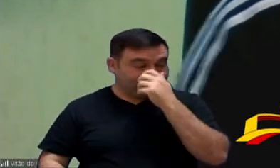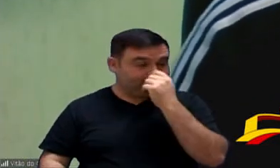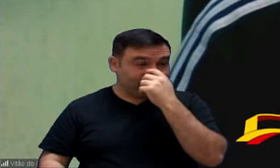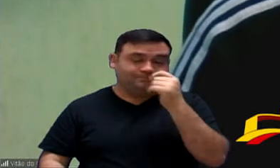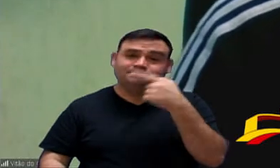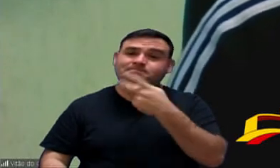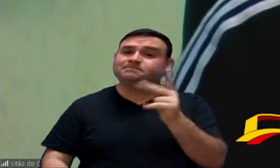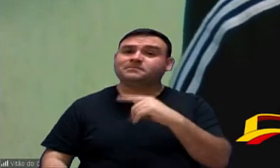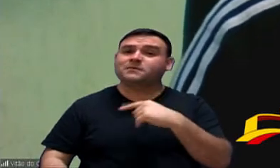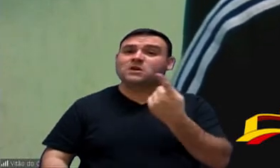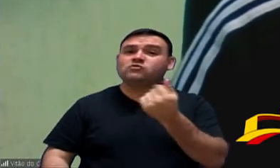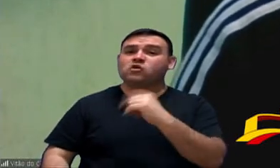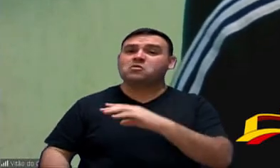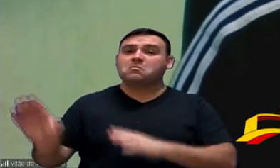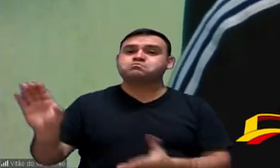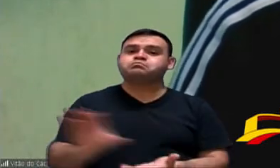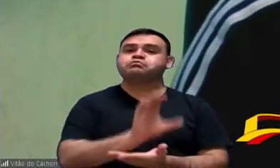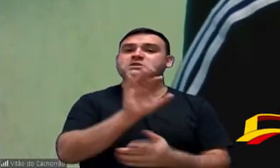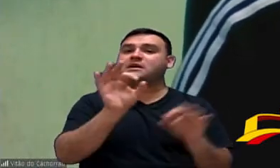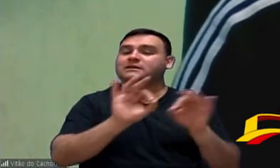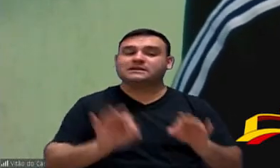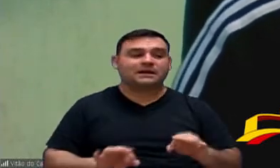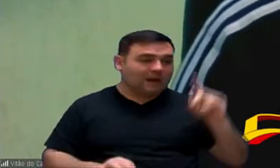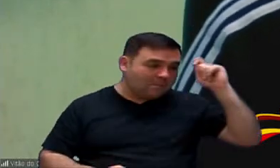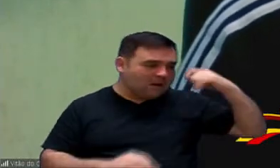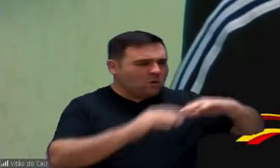eles não mandaram uma emenda, rapaz do céu,